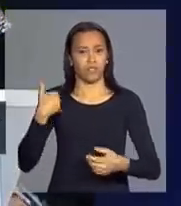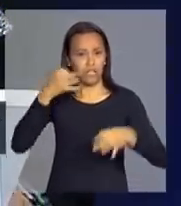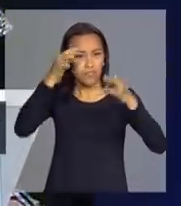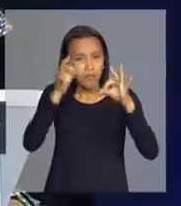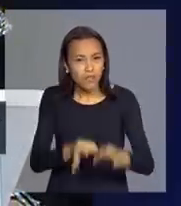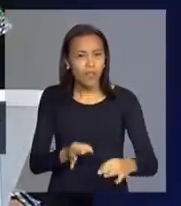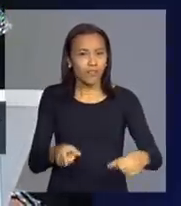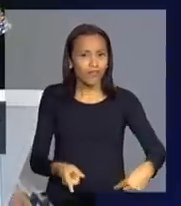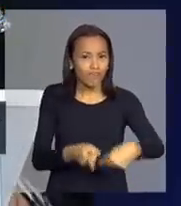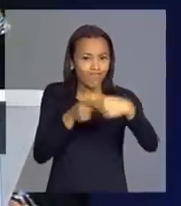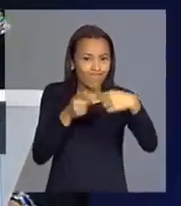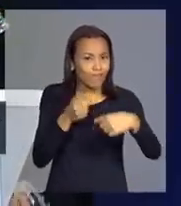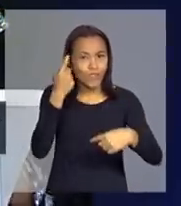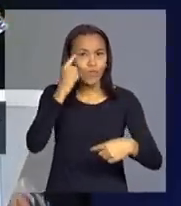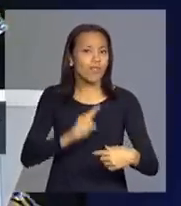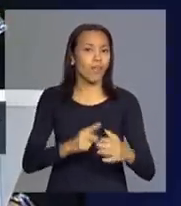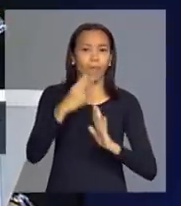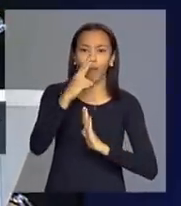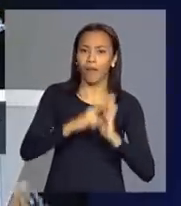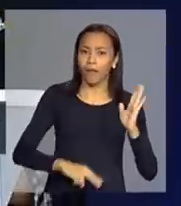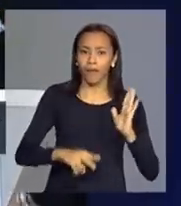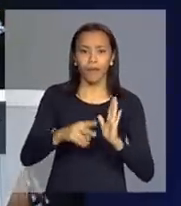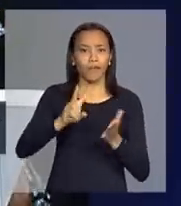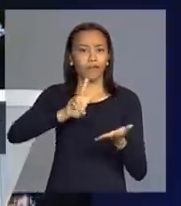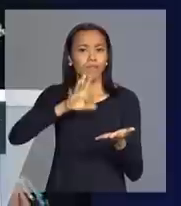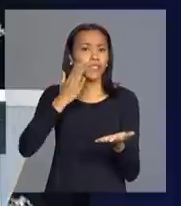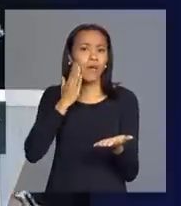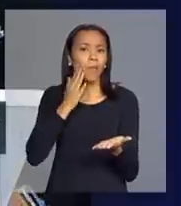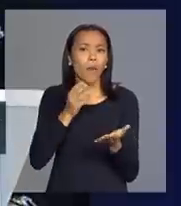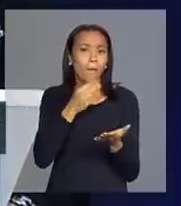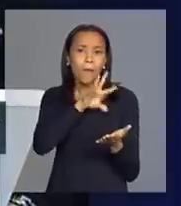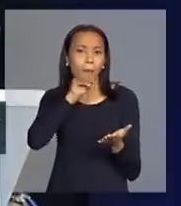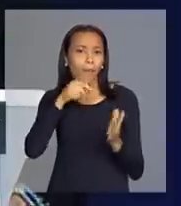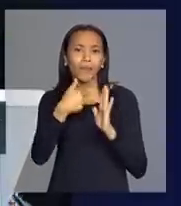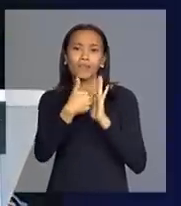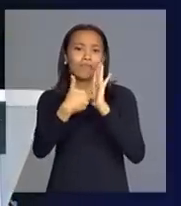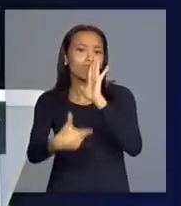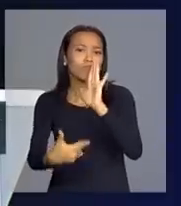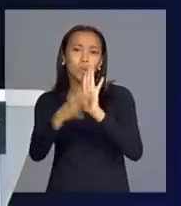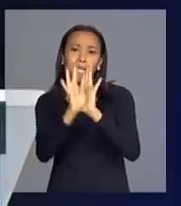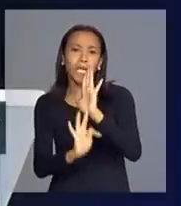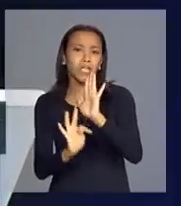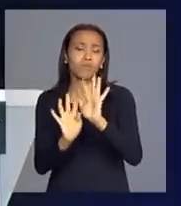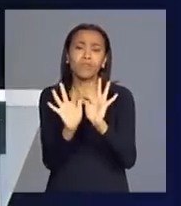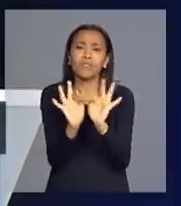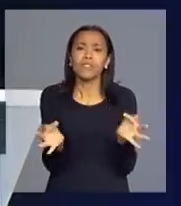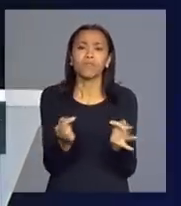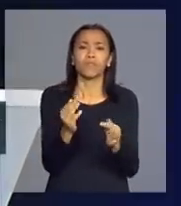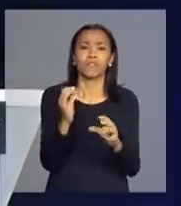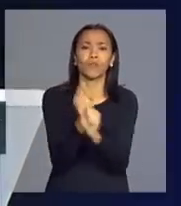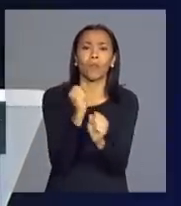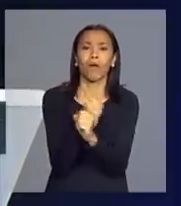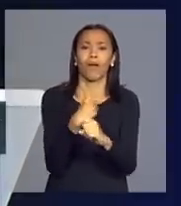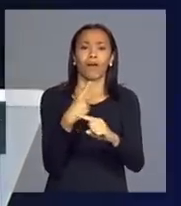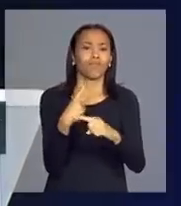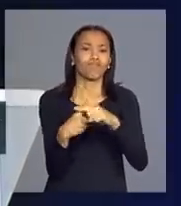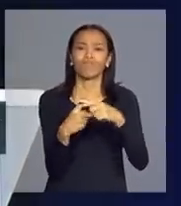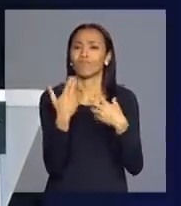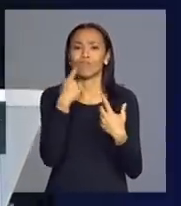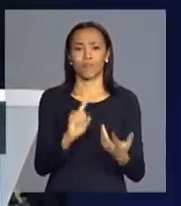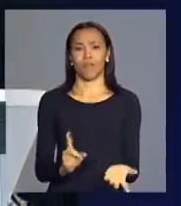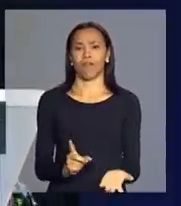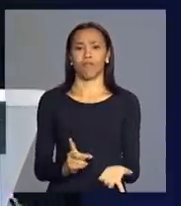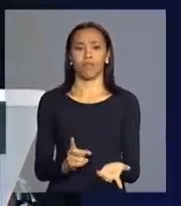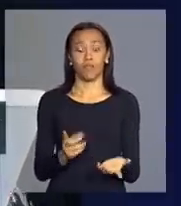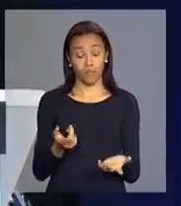adequada não sabem ler, interpretar um texto e fazer as operações simples. É fundamental que elas saibam.